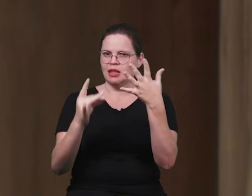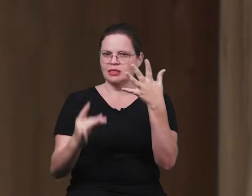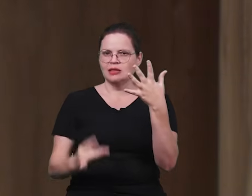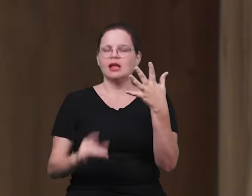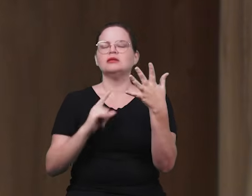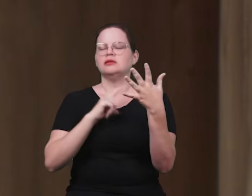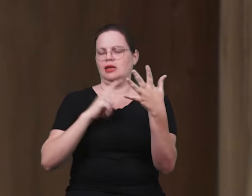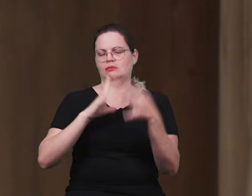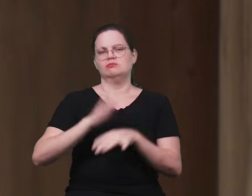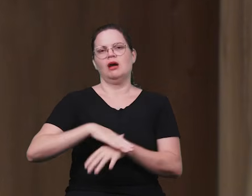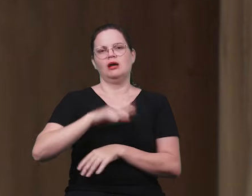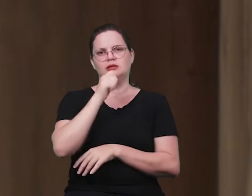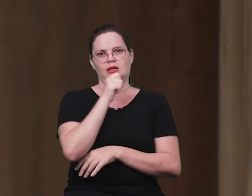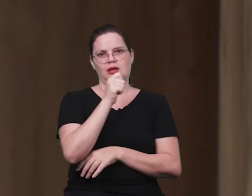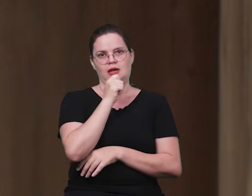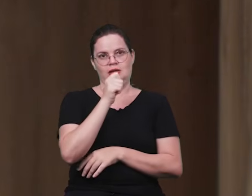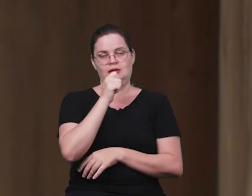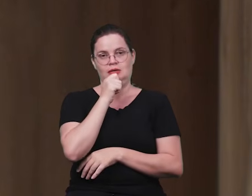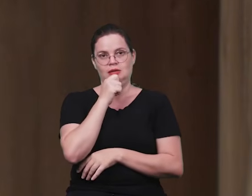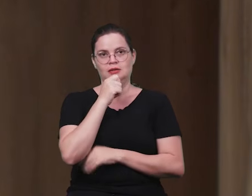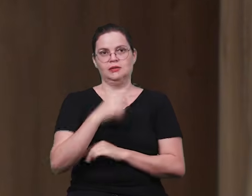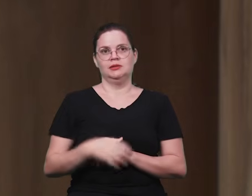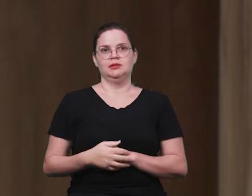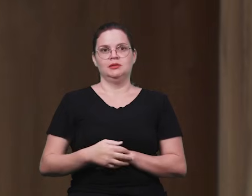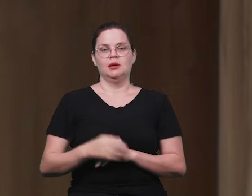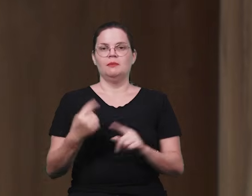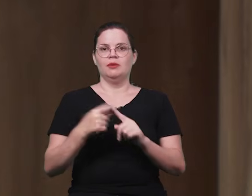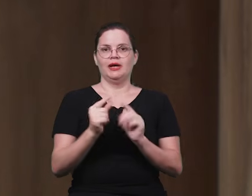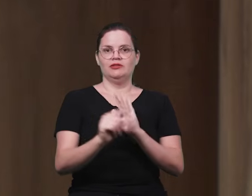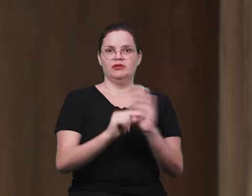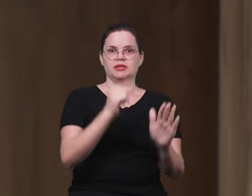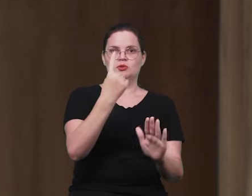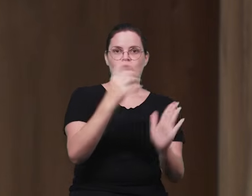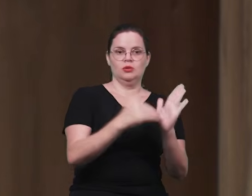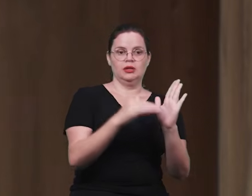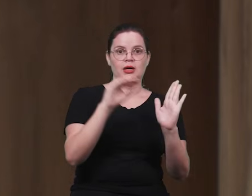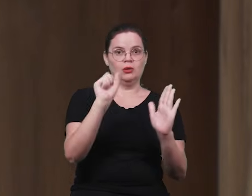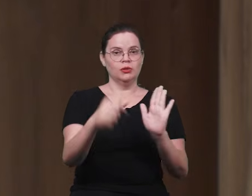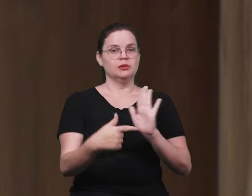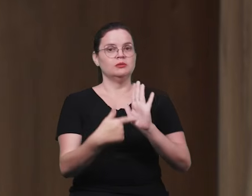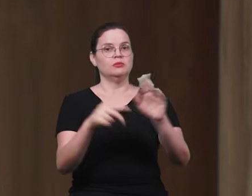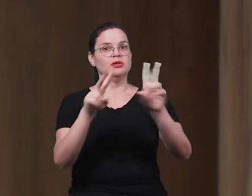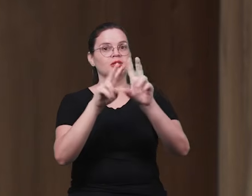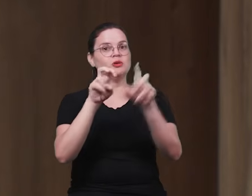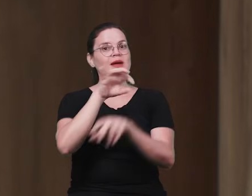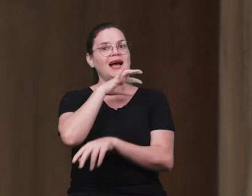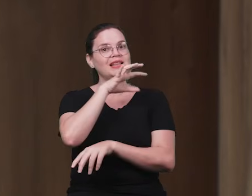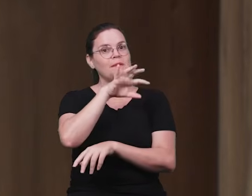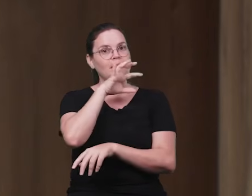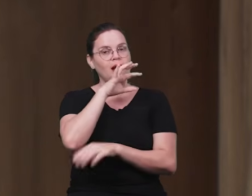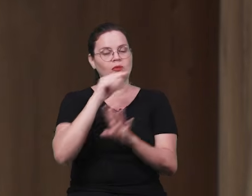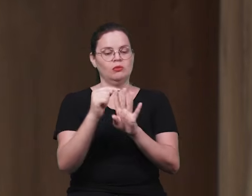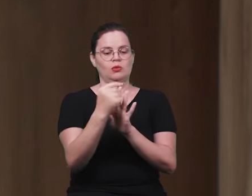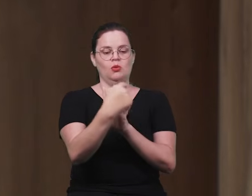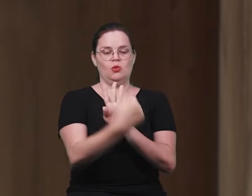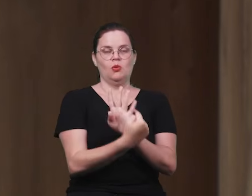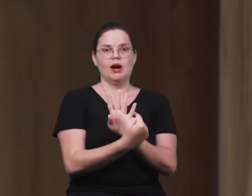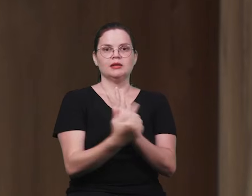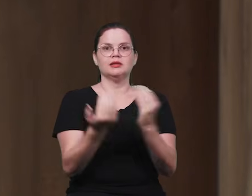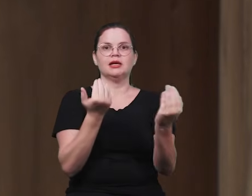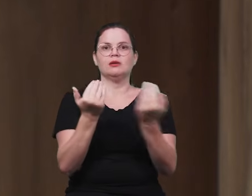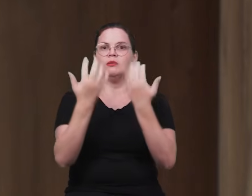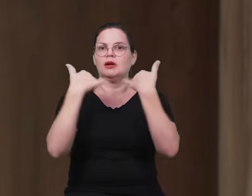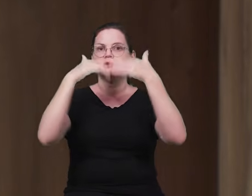detalhe, e esses primeiros versos que lemos, ele fala dos animais, dos reinos